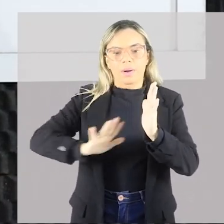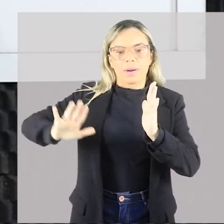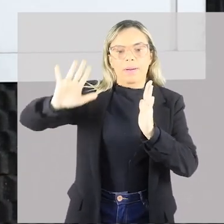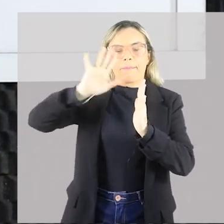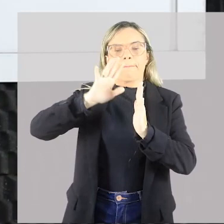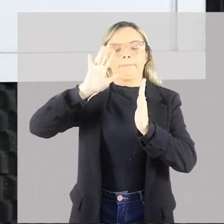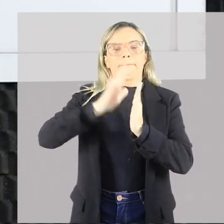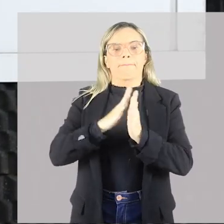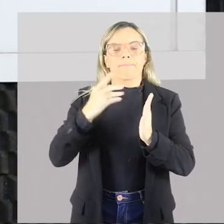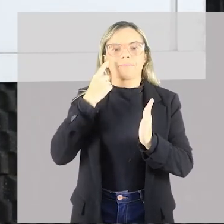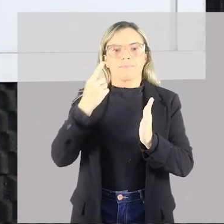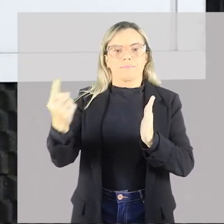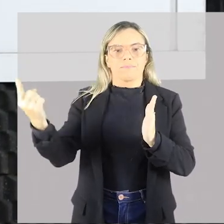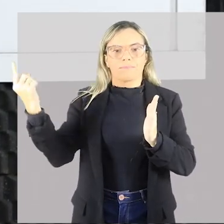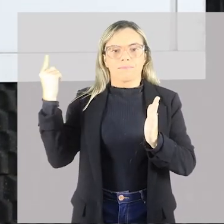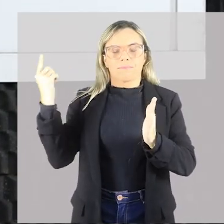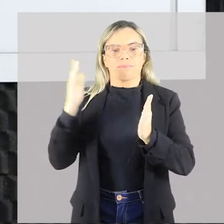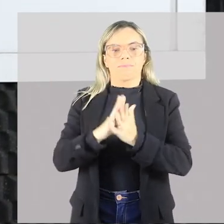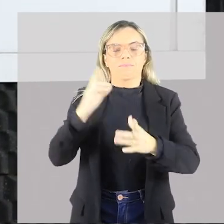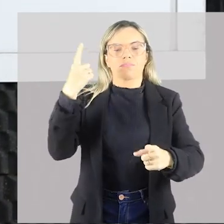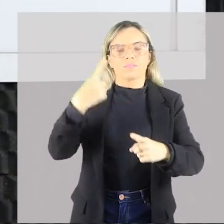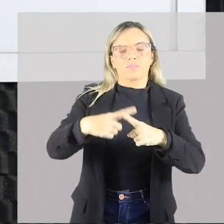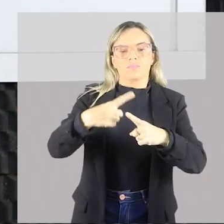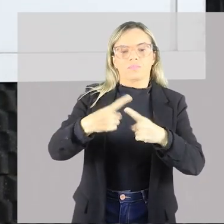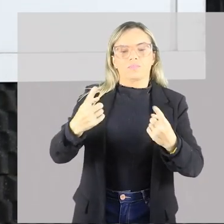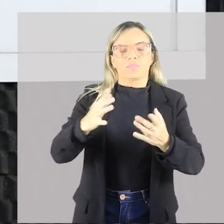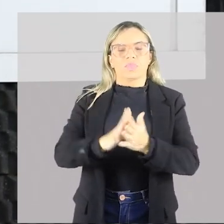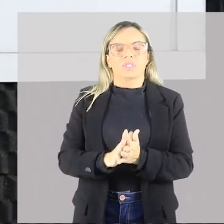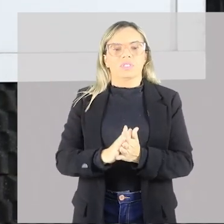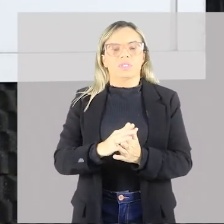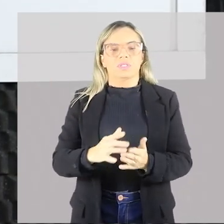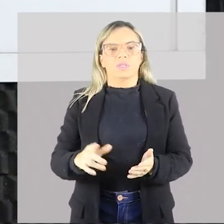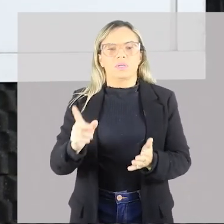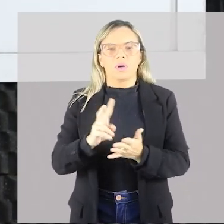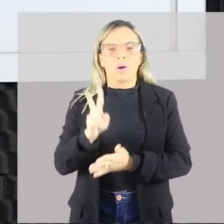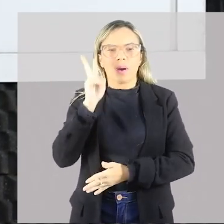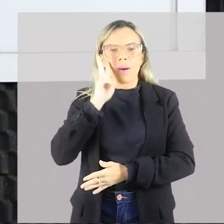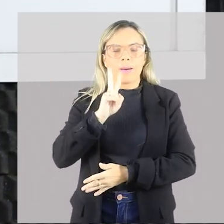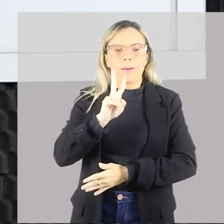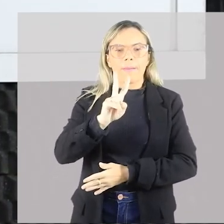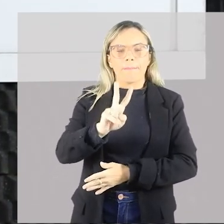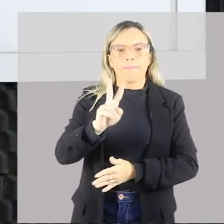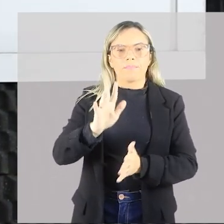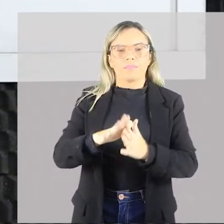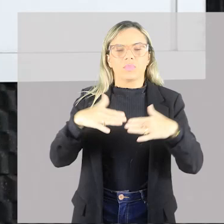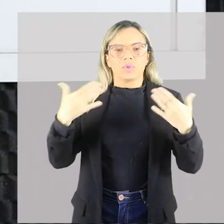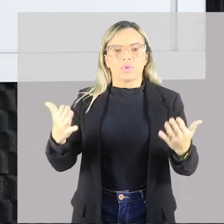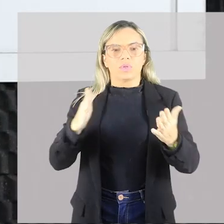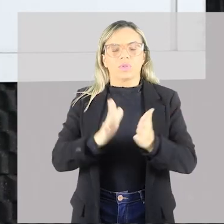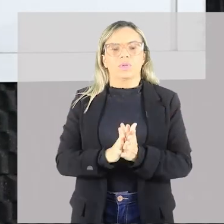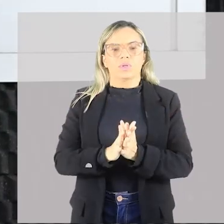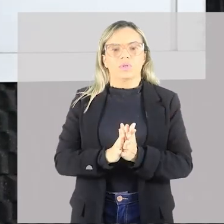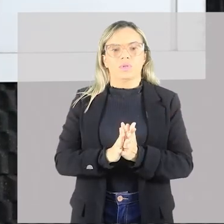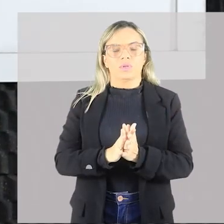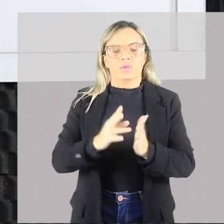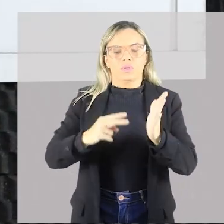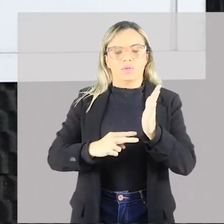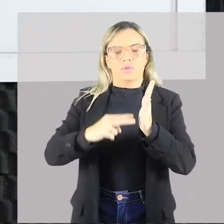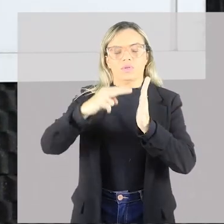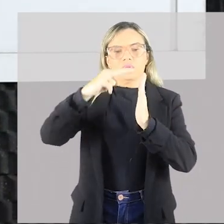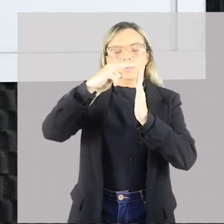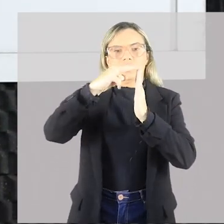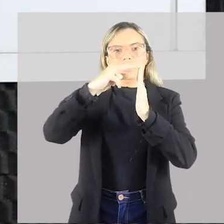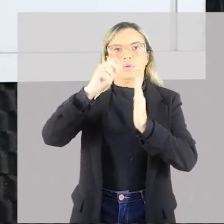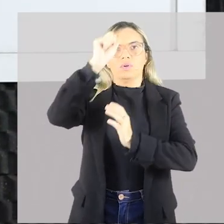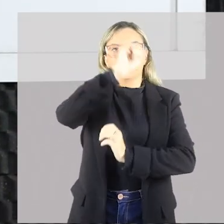espacial, né? Por que ela é espacial? Porque você só consegue visualizá-la em todas as suas dimensões se ela estiver no